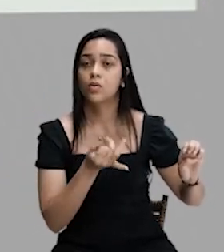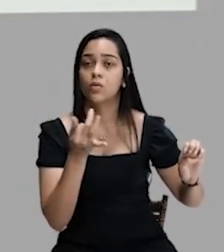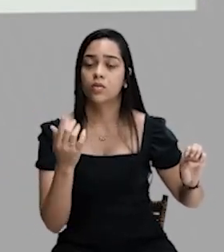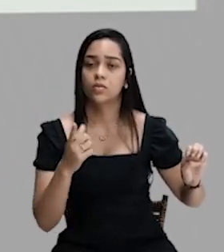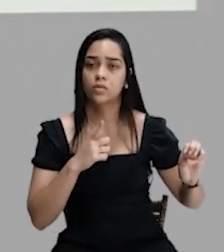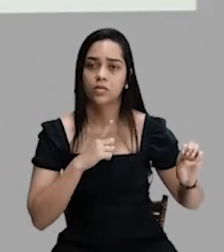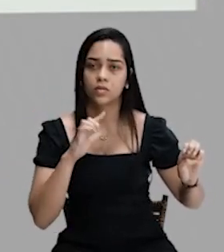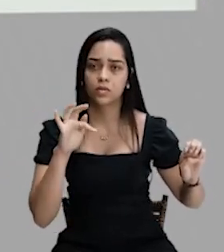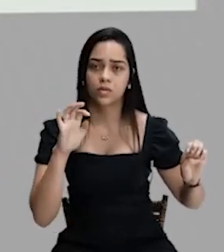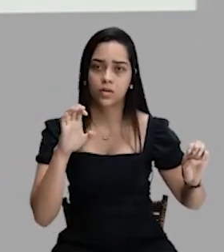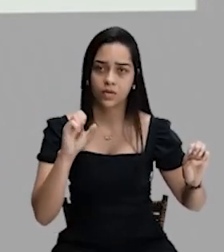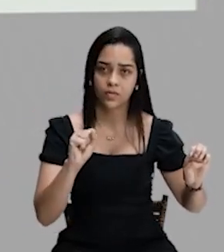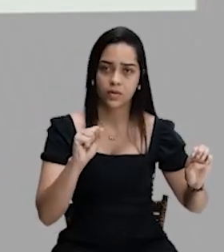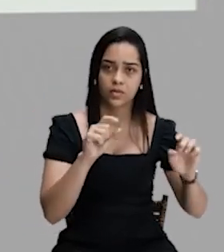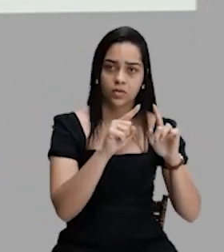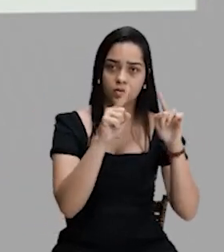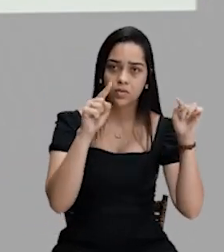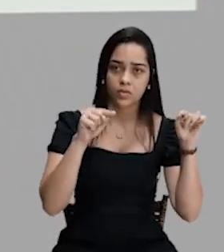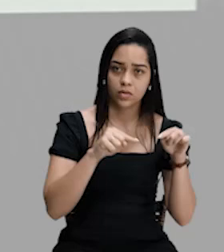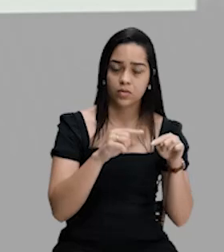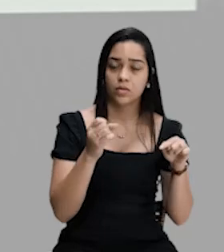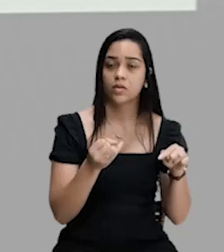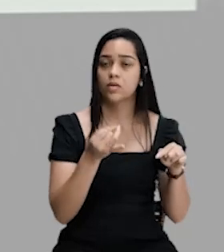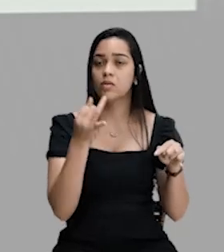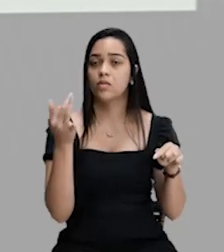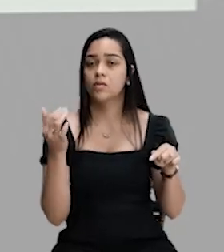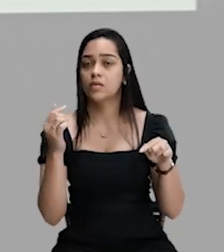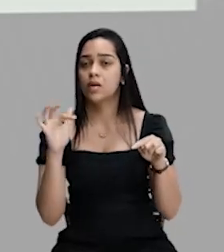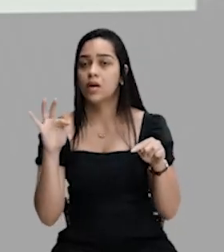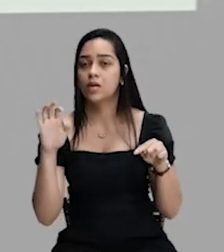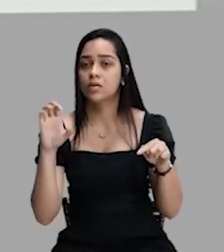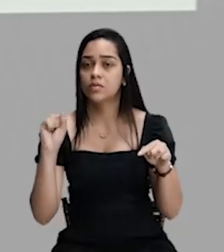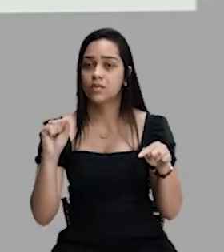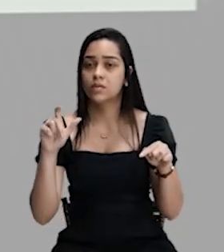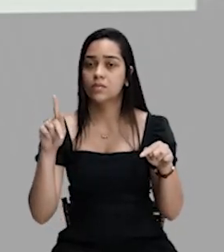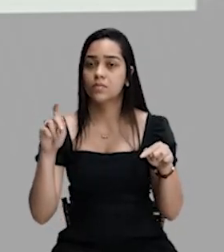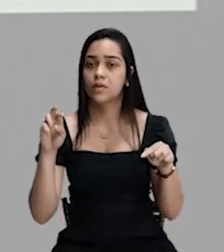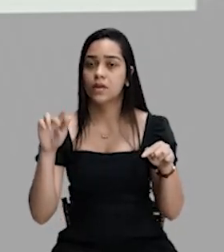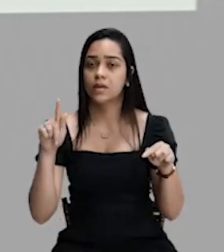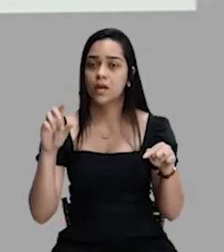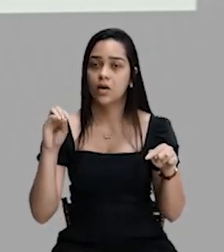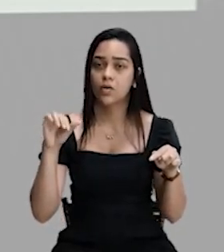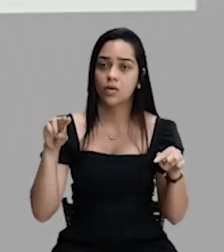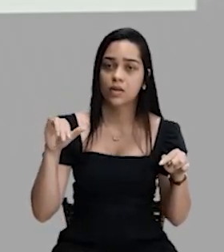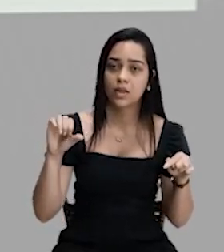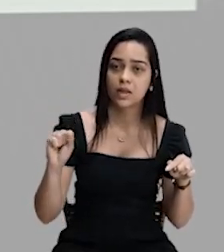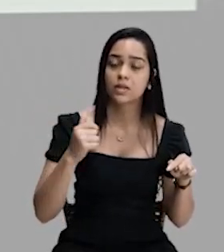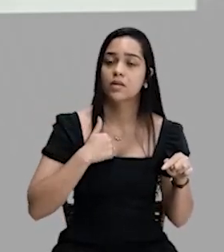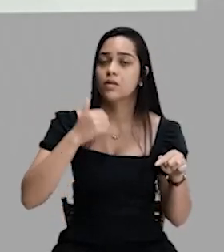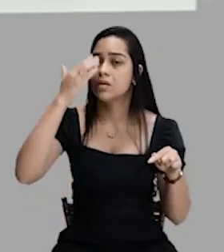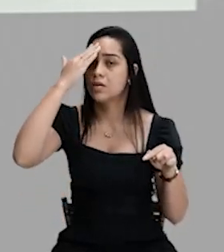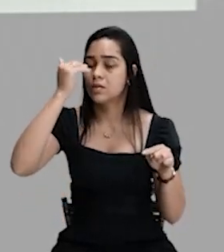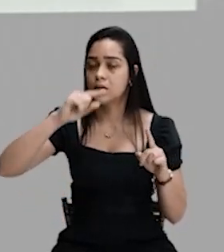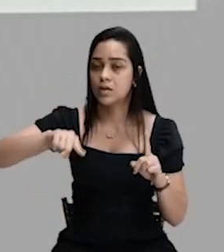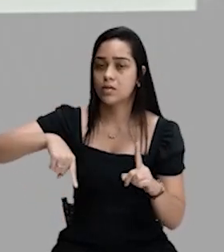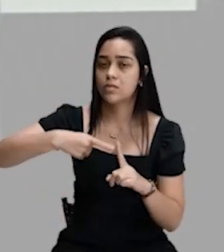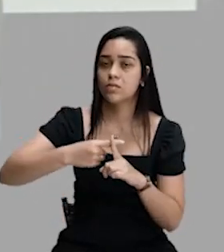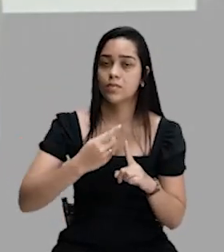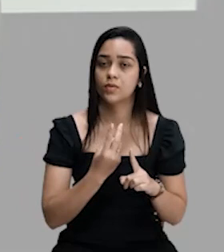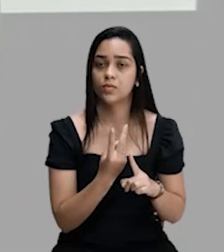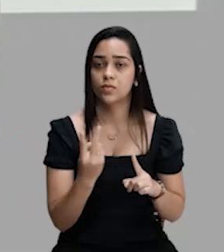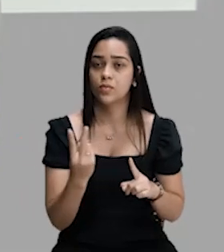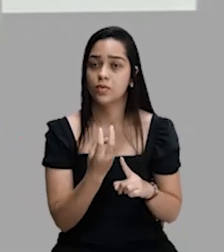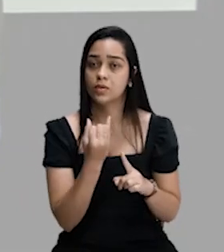são as faces quadrangulares e quantos são as Faces pentagonais Olha eu sei que a soma dos dois